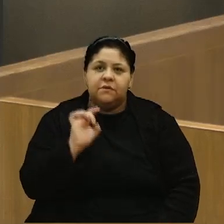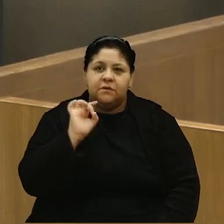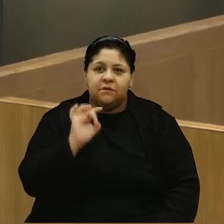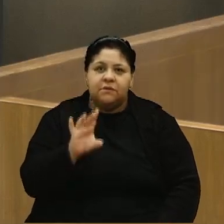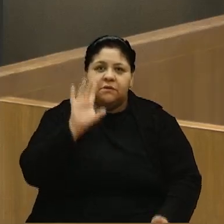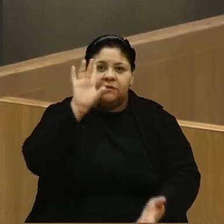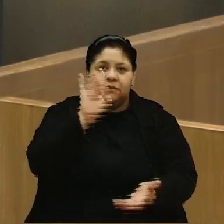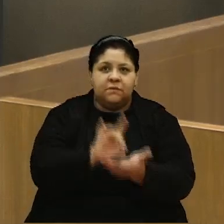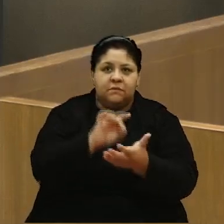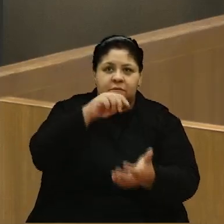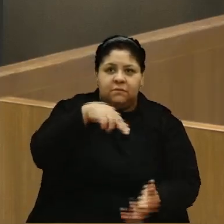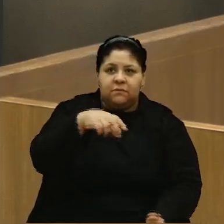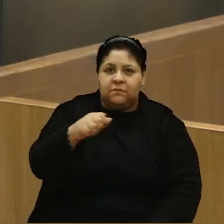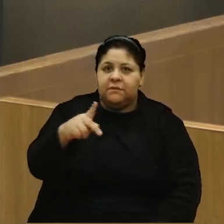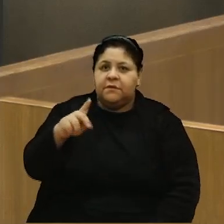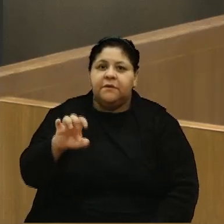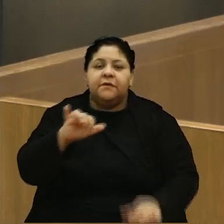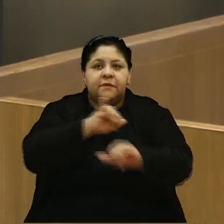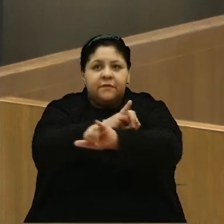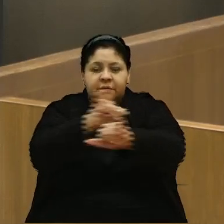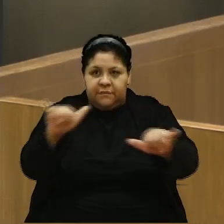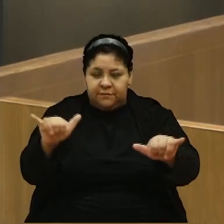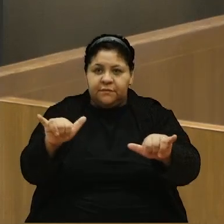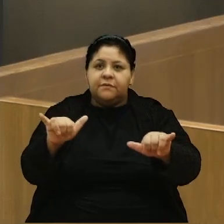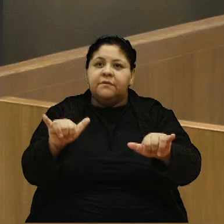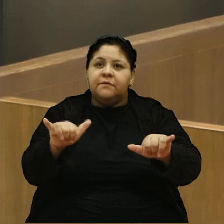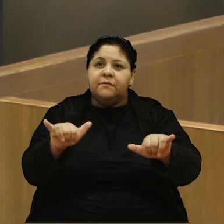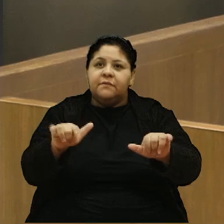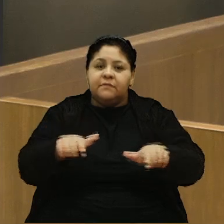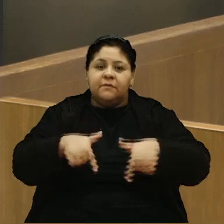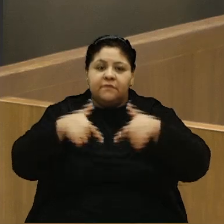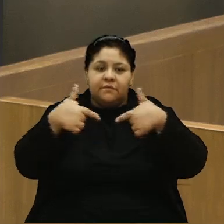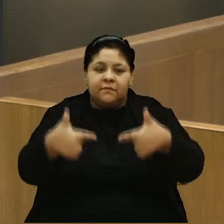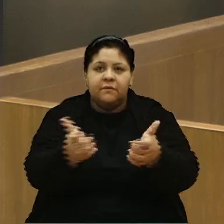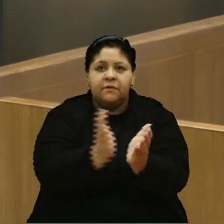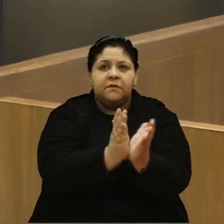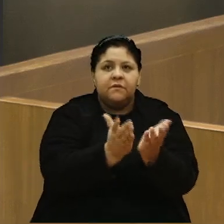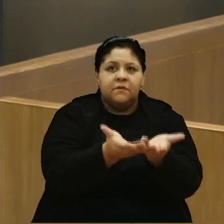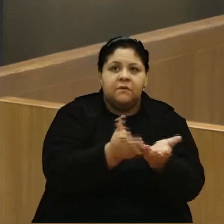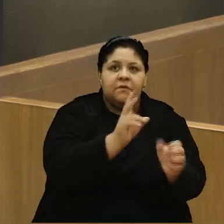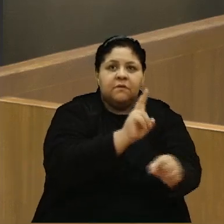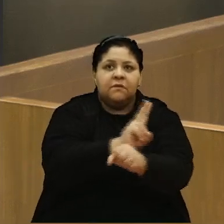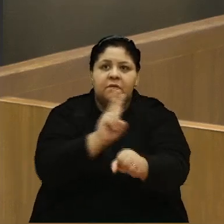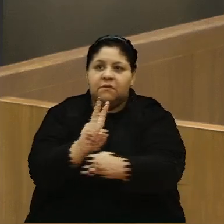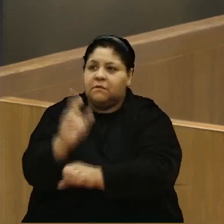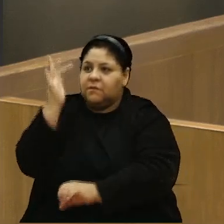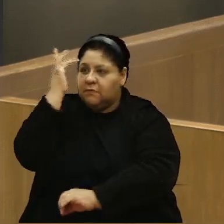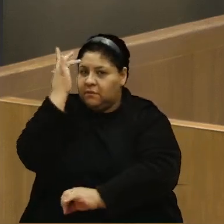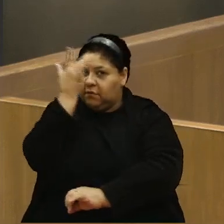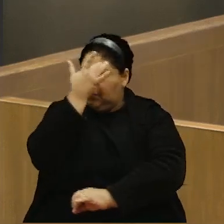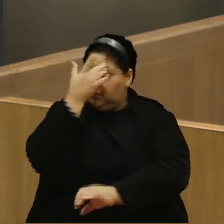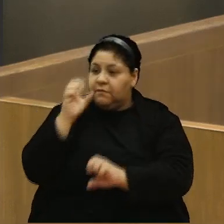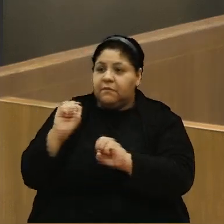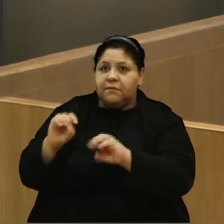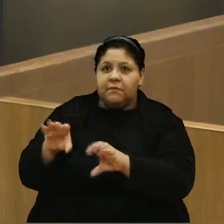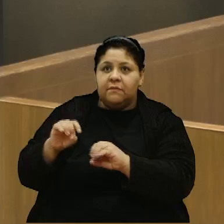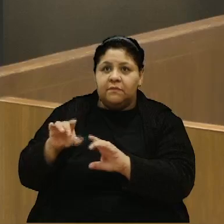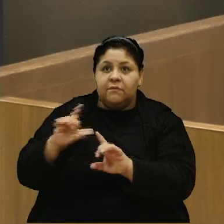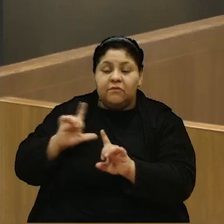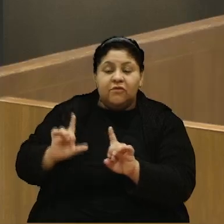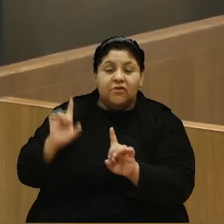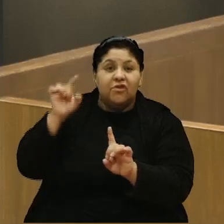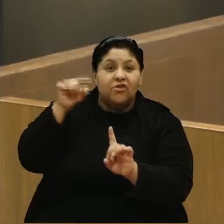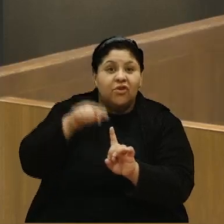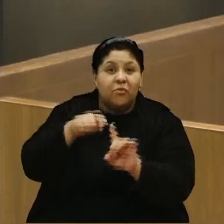registrar que o NAP foi divulgado, né, que é uma ação do Comitê de Prevenção à Saúde Mental da Educação, com